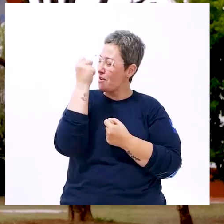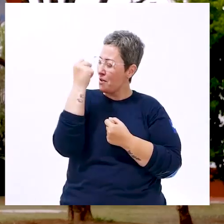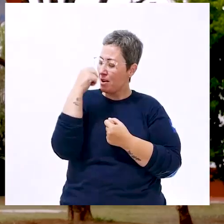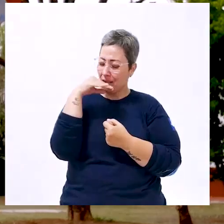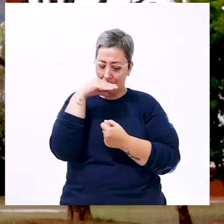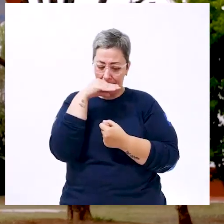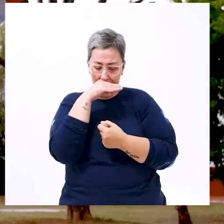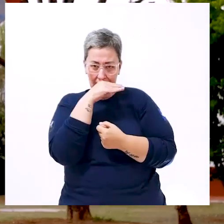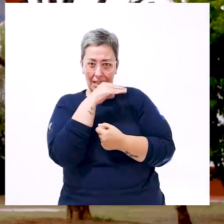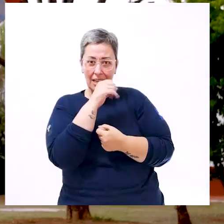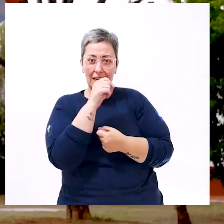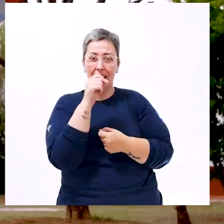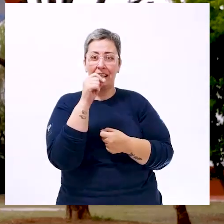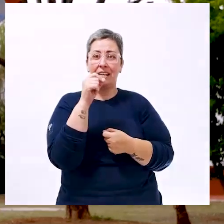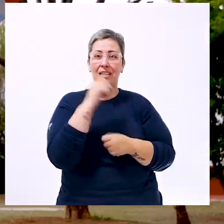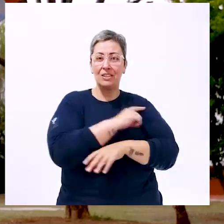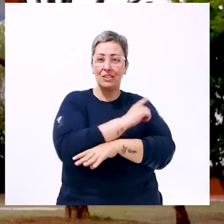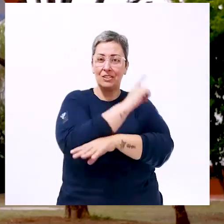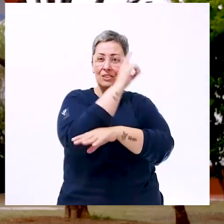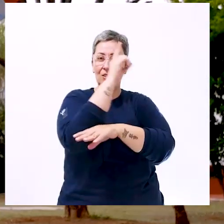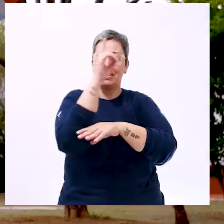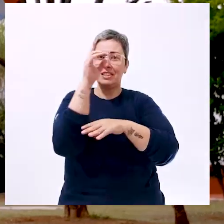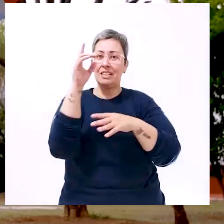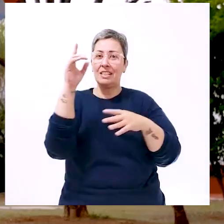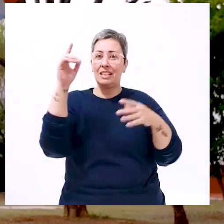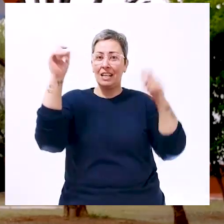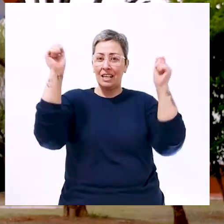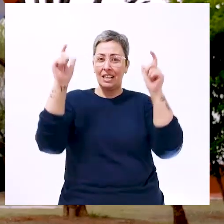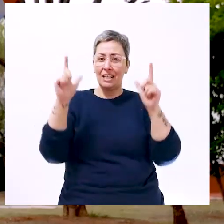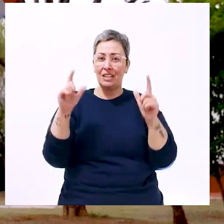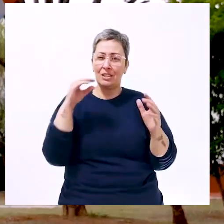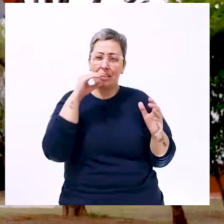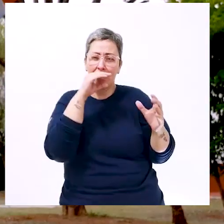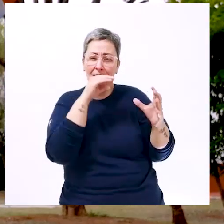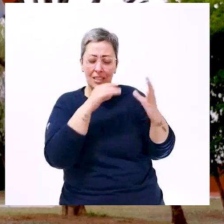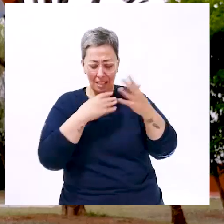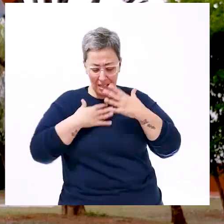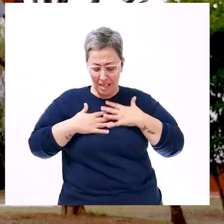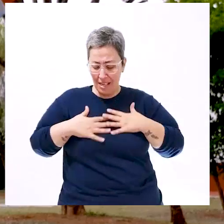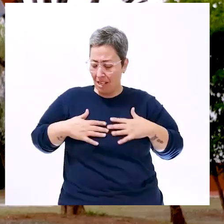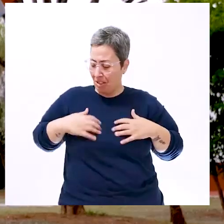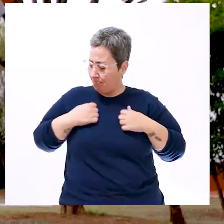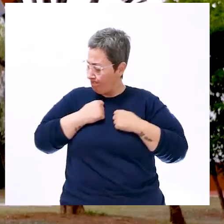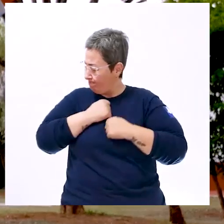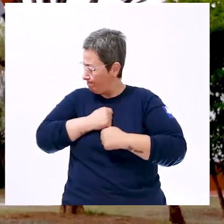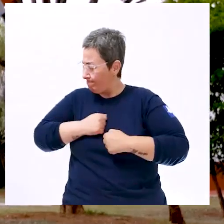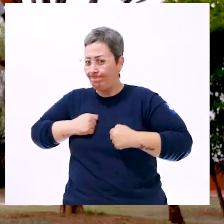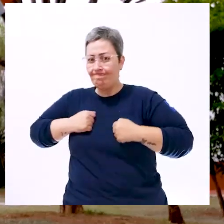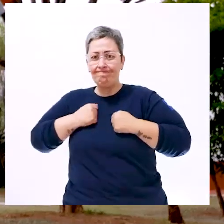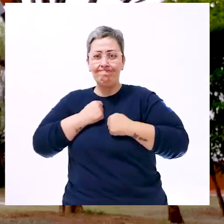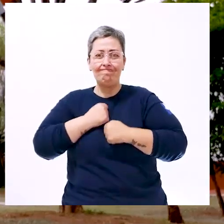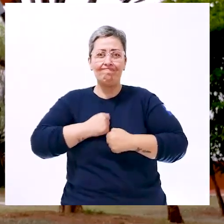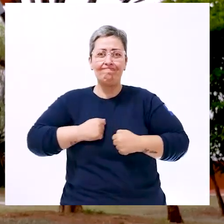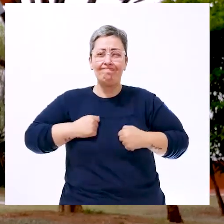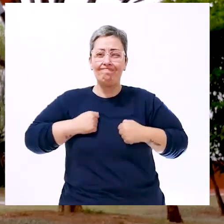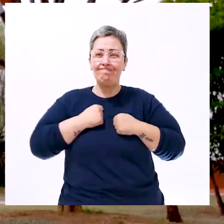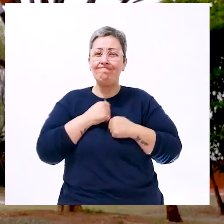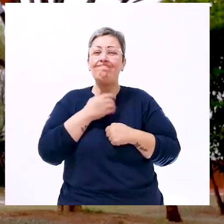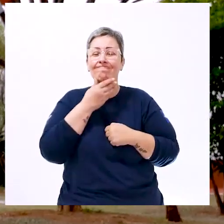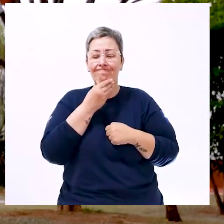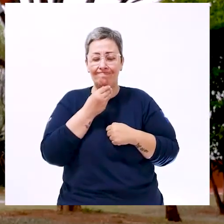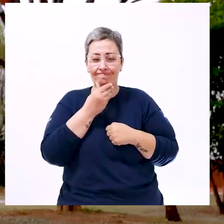que forte tenta esquentar o azul do dia. O calor também vai aquecendo uma saudade